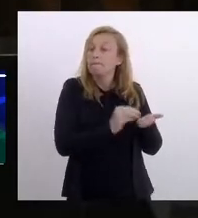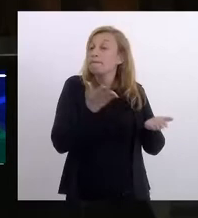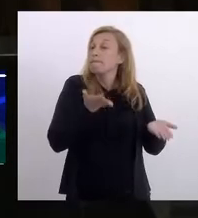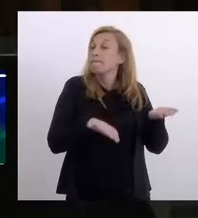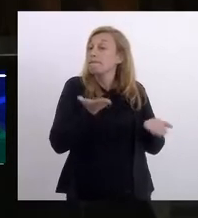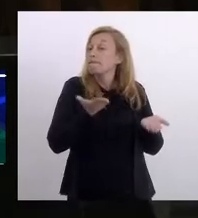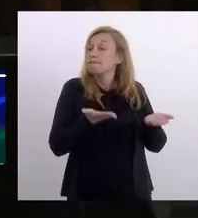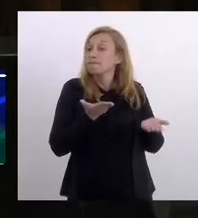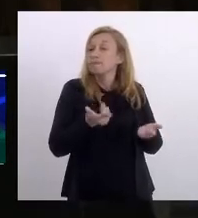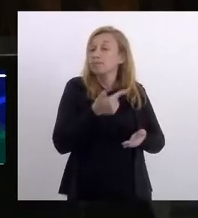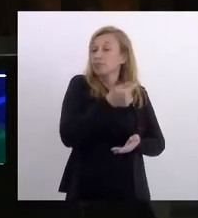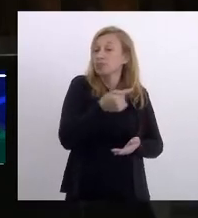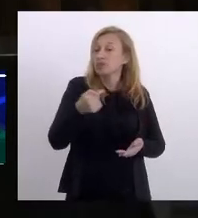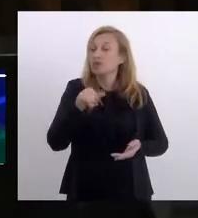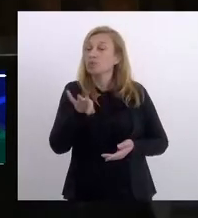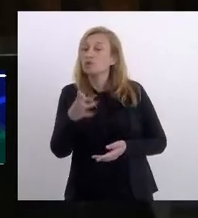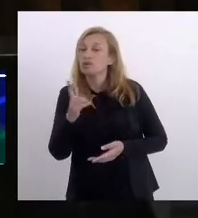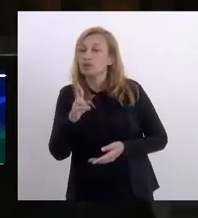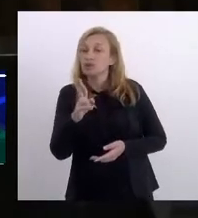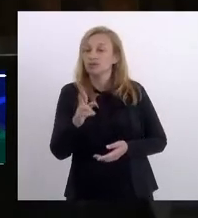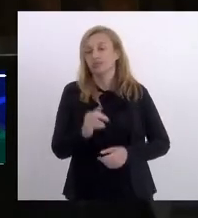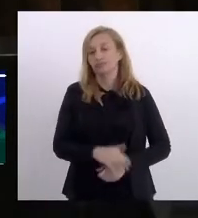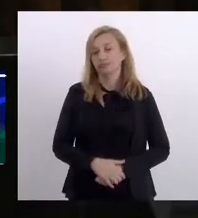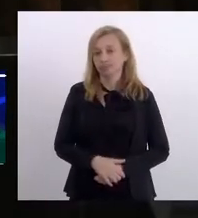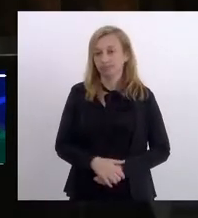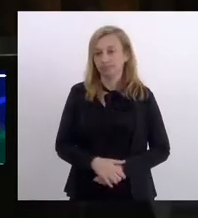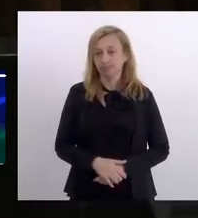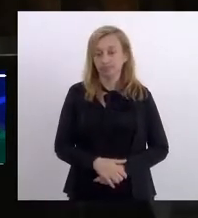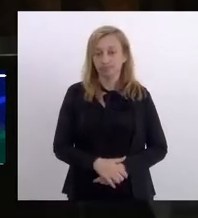de 17 bilhões de reais no Rio Previdência.